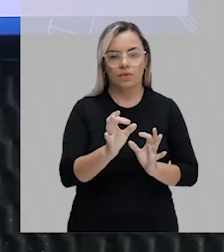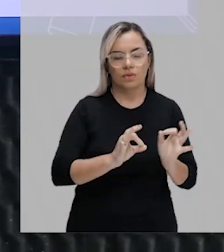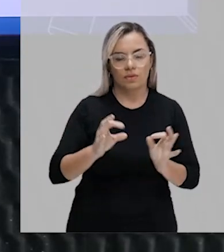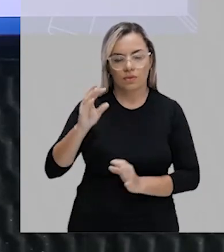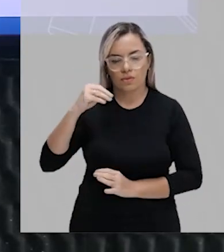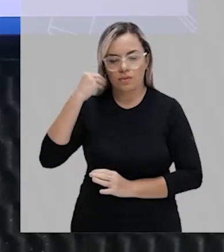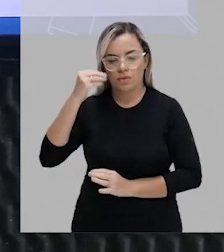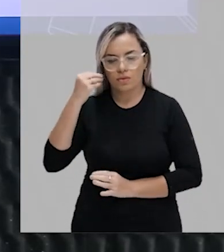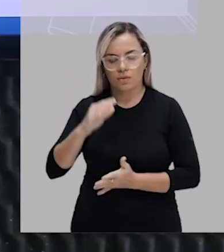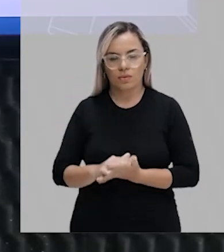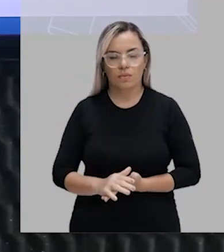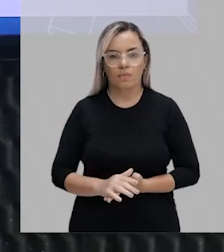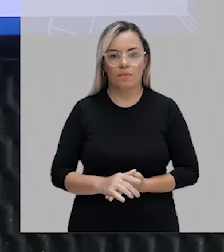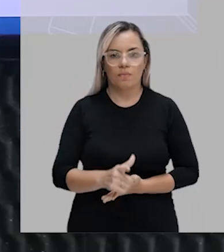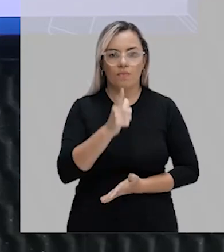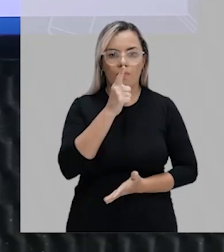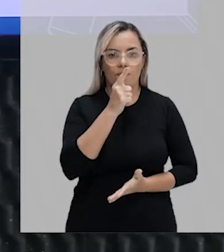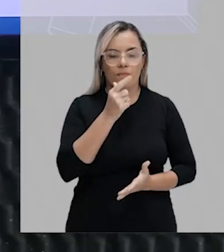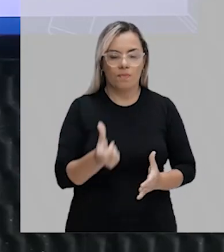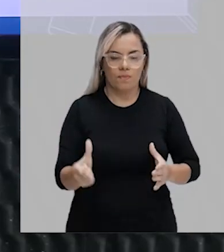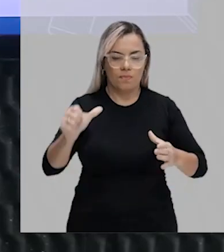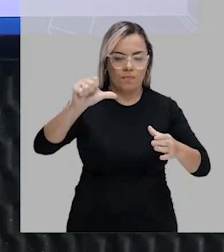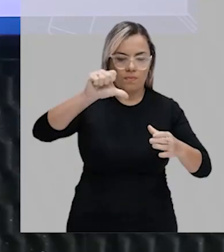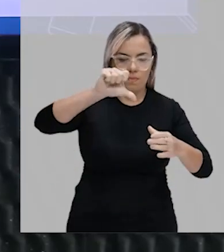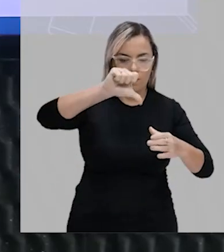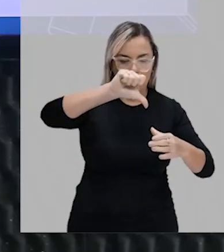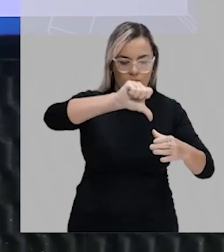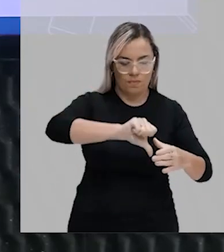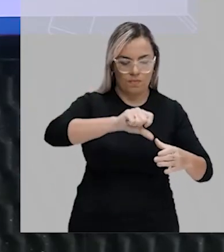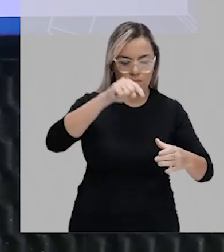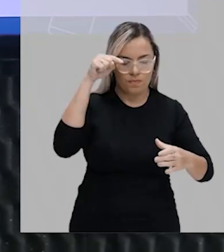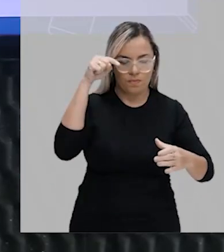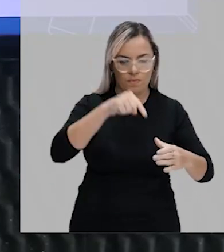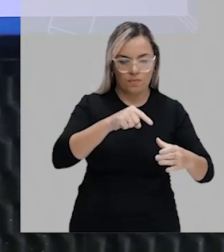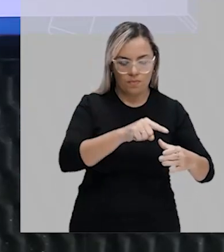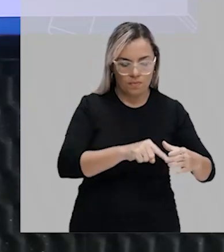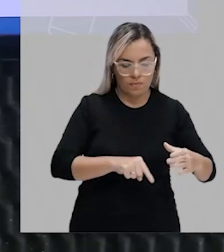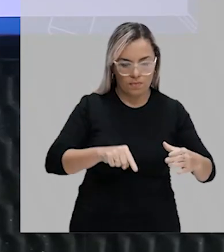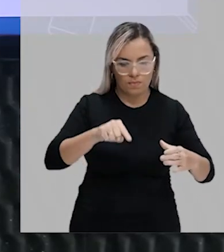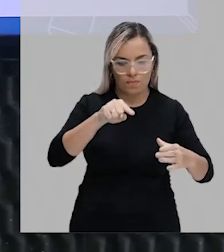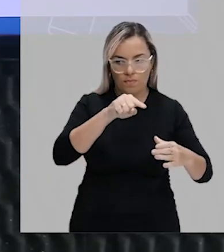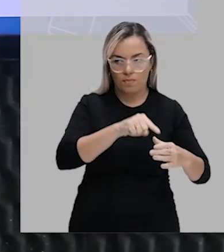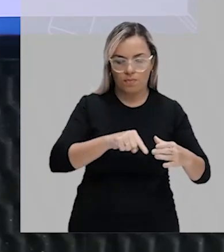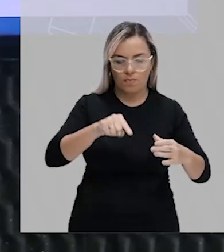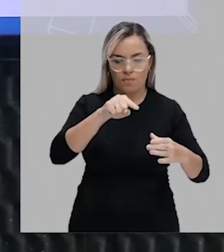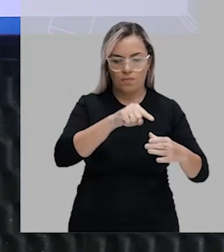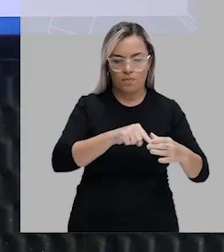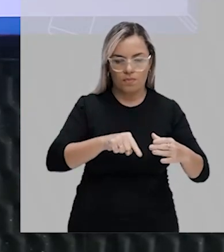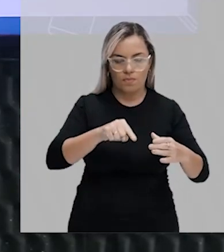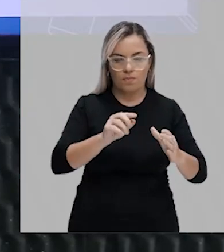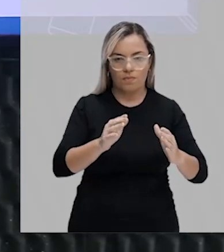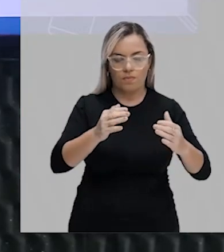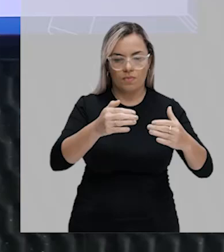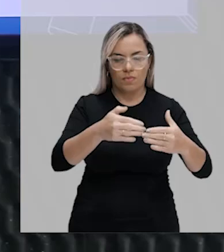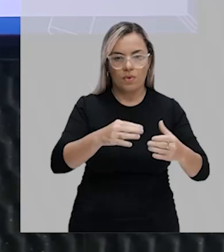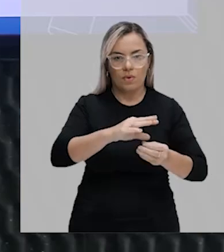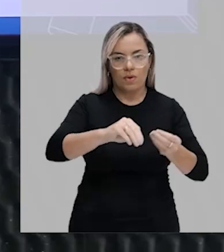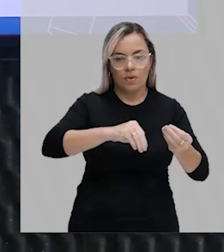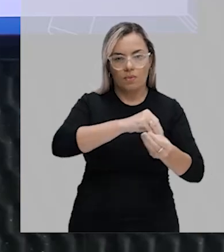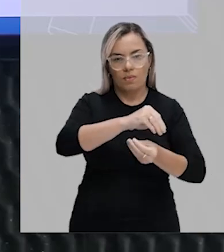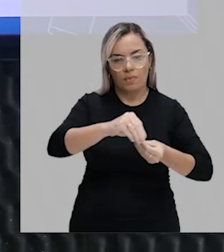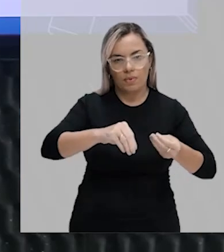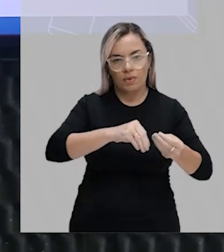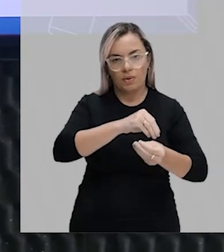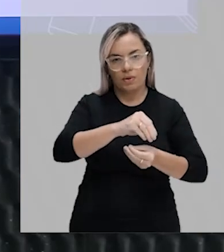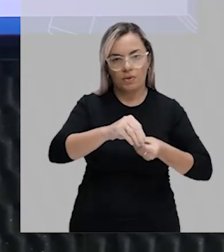colocou água, certo? E aqui nesse meio fechado tinha ali uma mistura gasosa, que